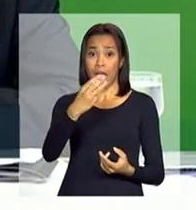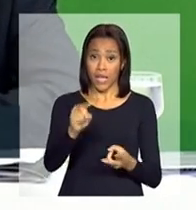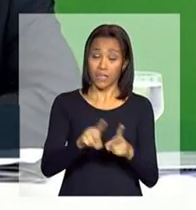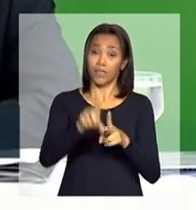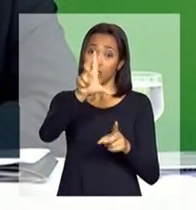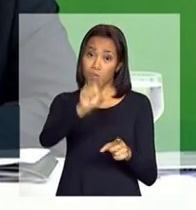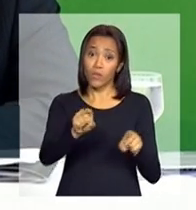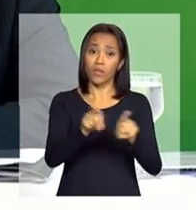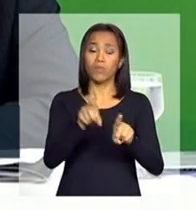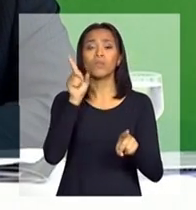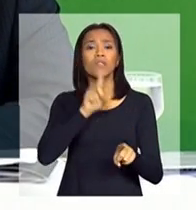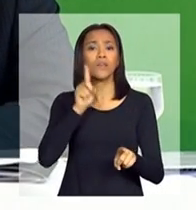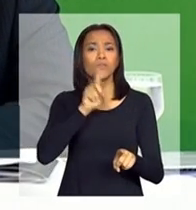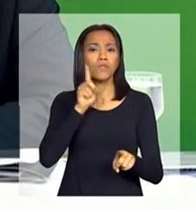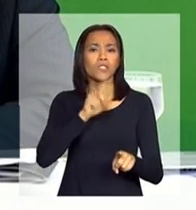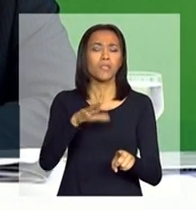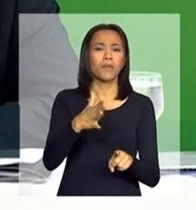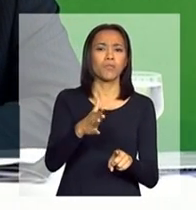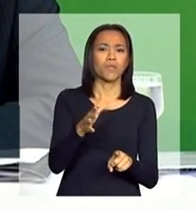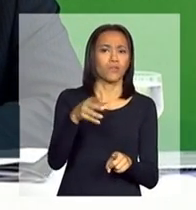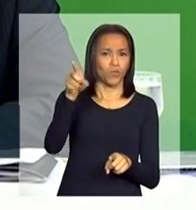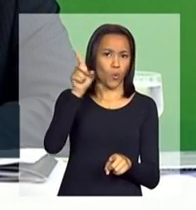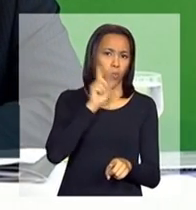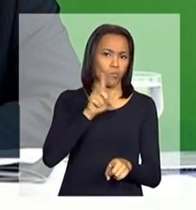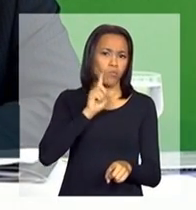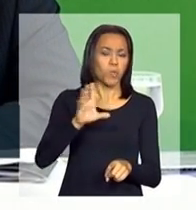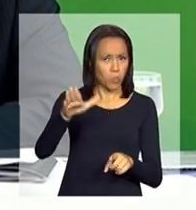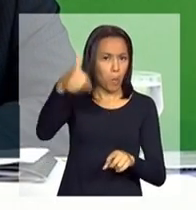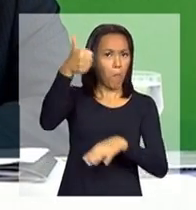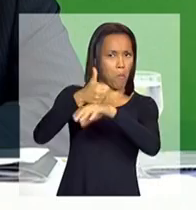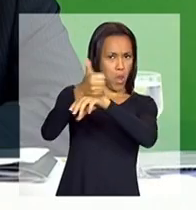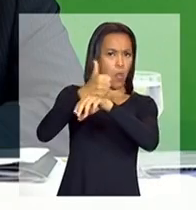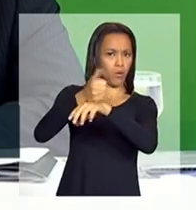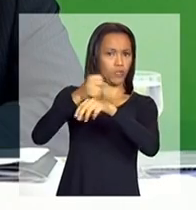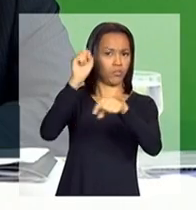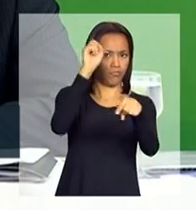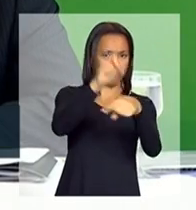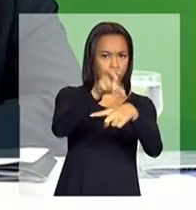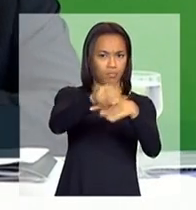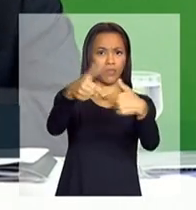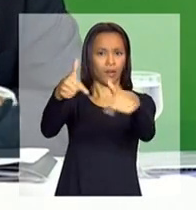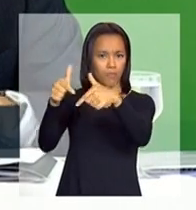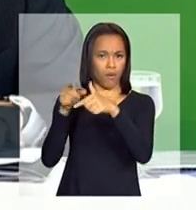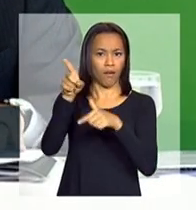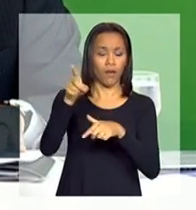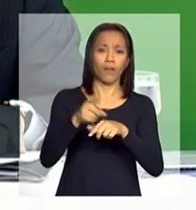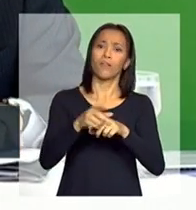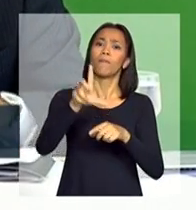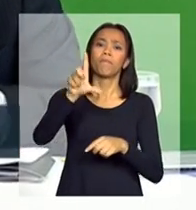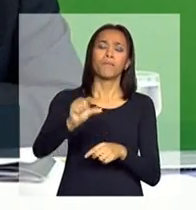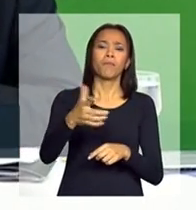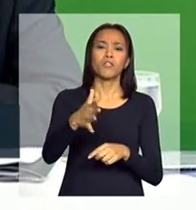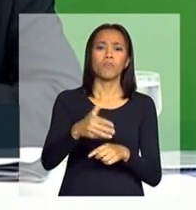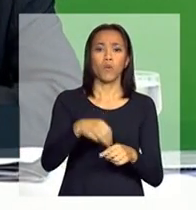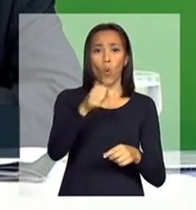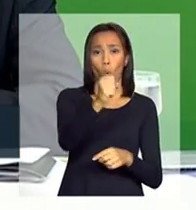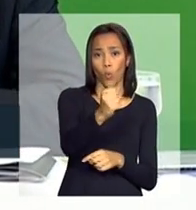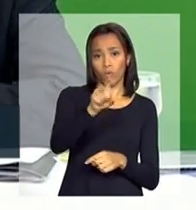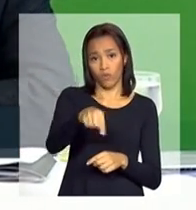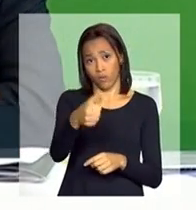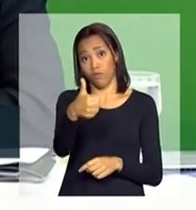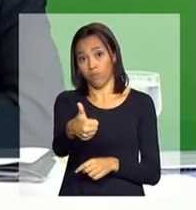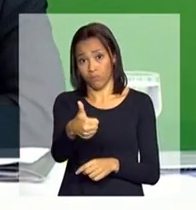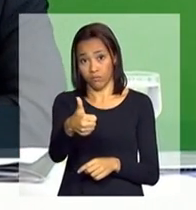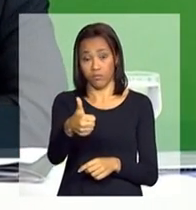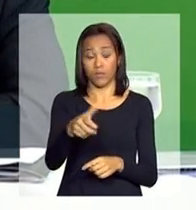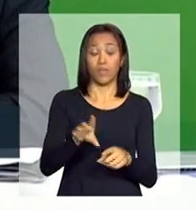Unidos que tá em torno de de oito que é um país que tá numa melhor situação entre estes né é uma a taxa americana tá em 8,1